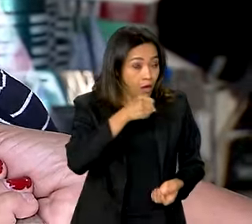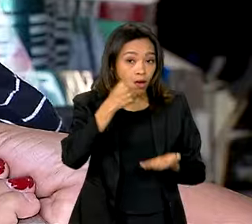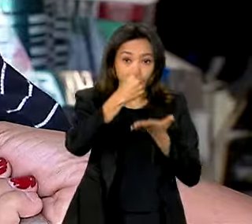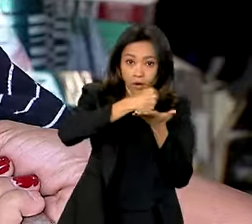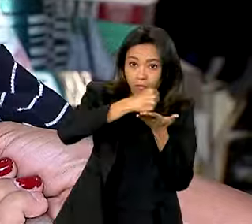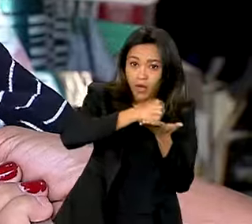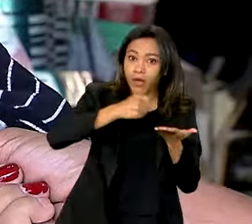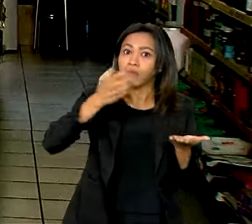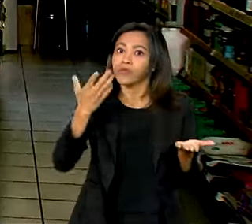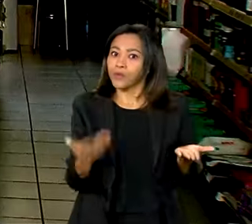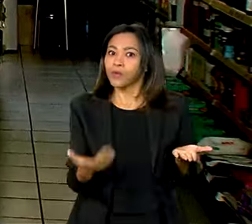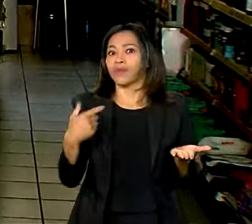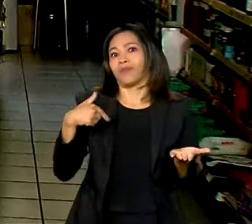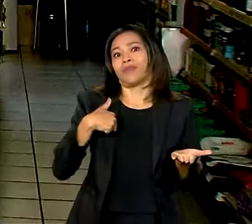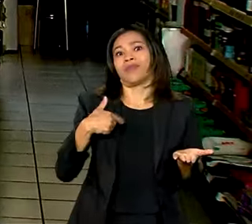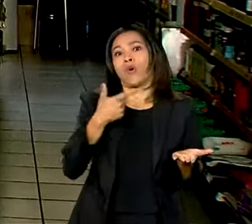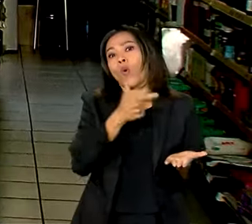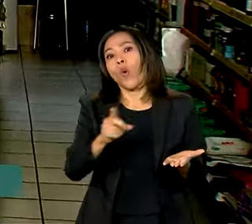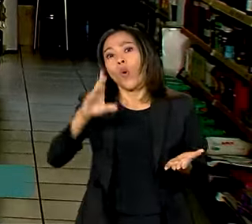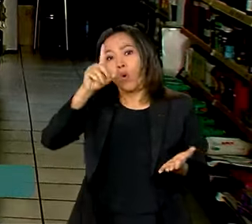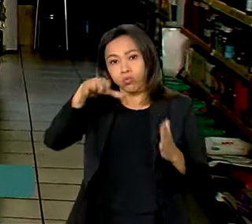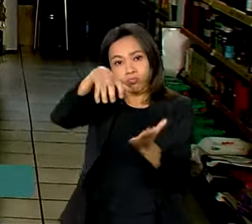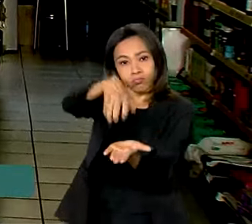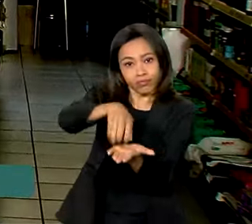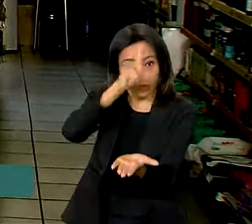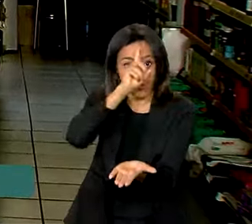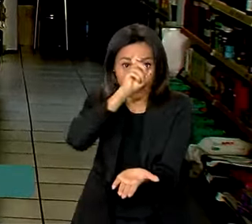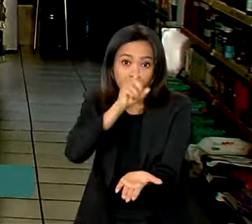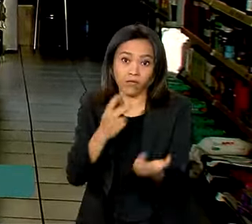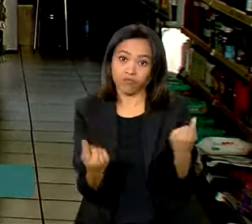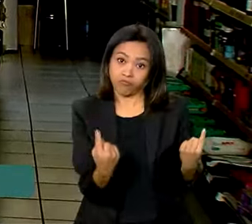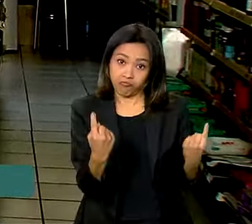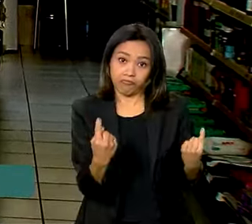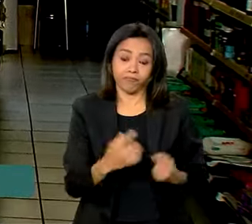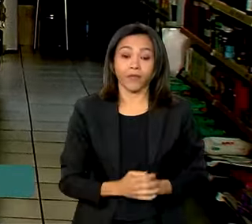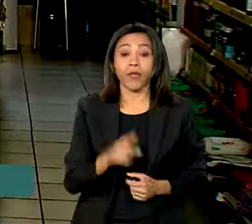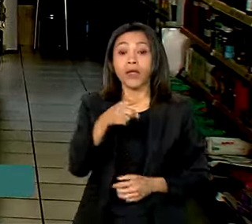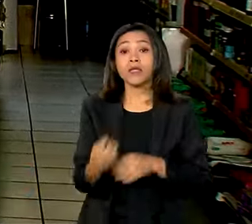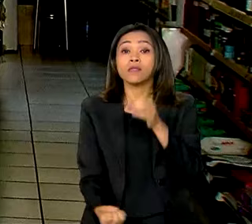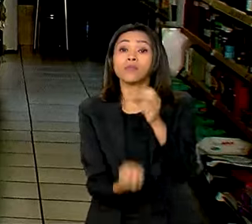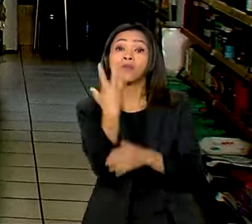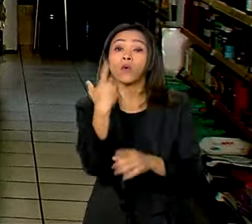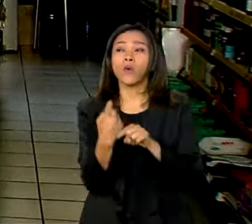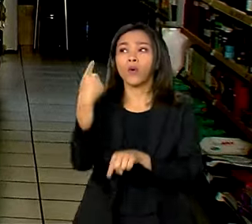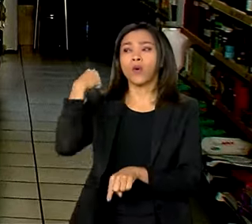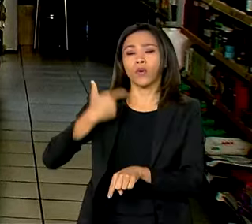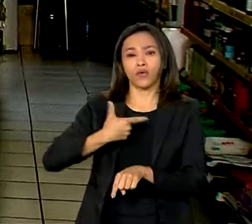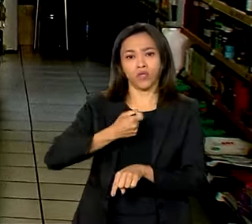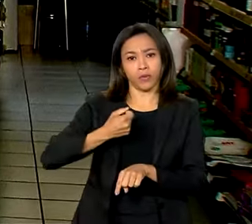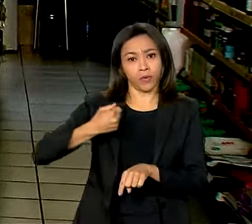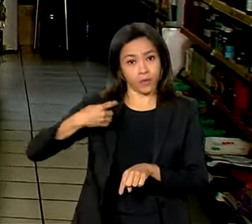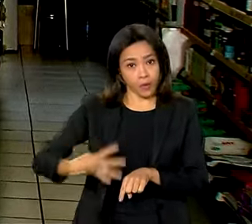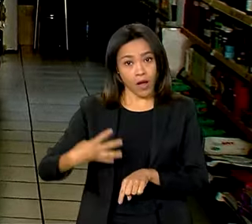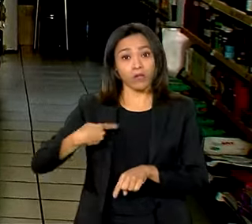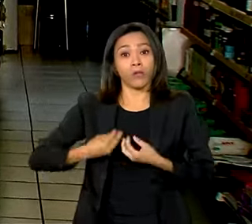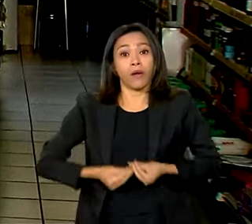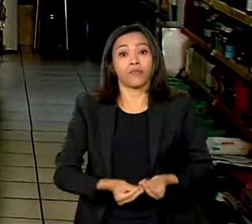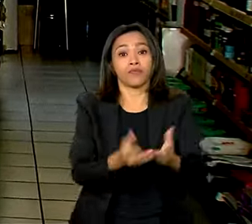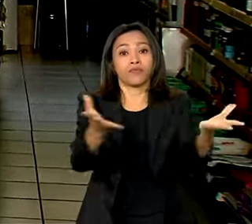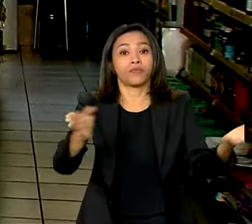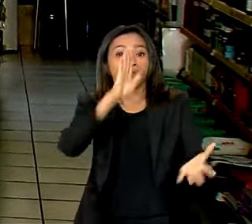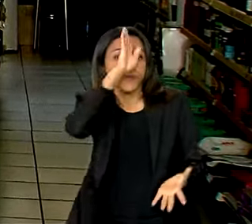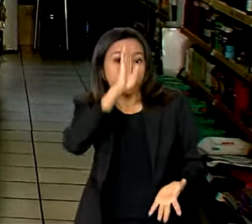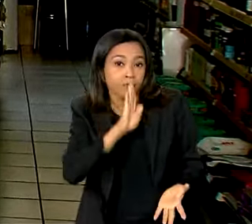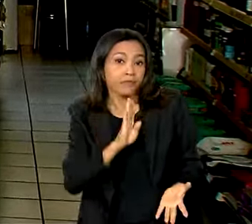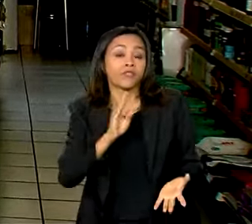farmácia ou pega no posto o farmácia popular foi criado em 2004 possibilizar medicamentos e outros